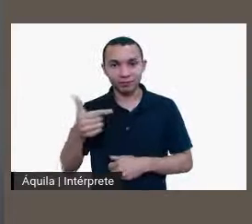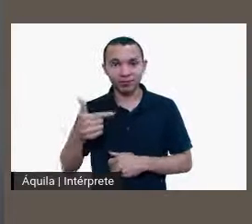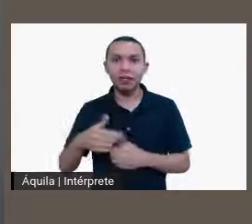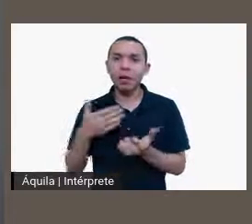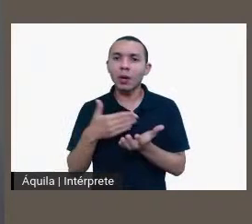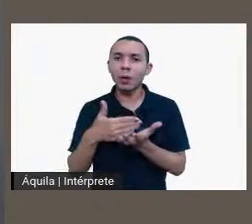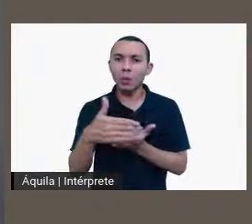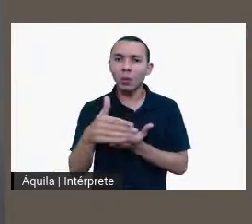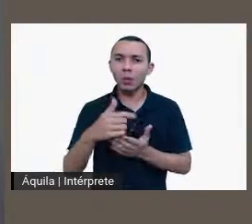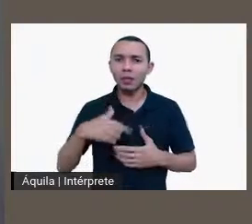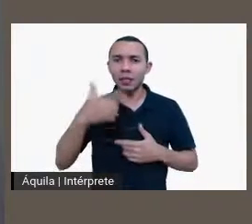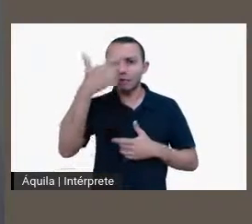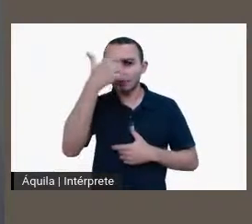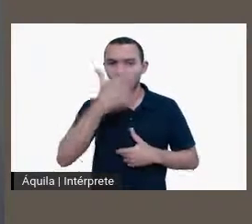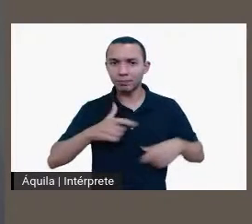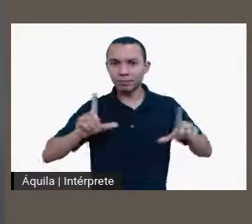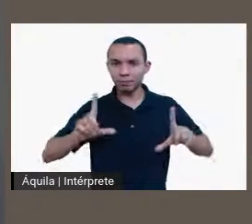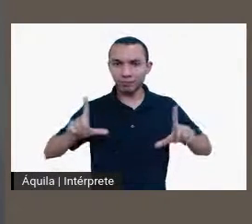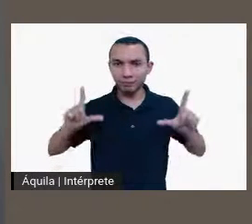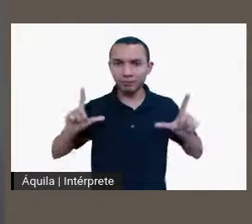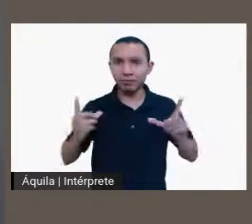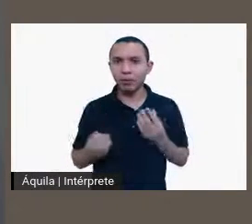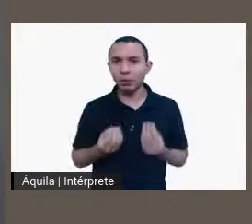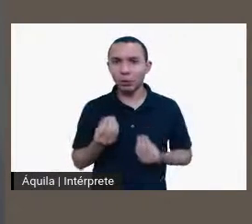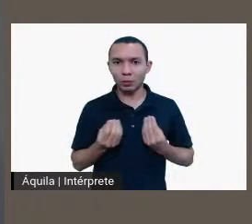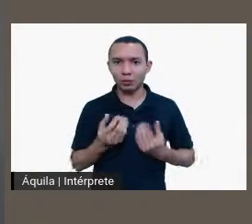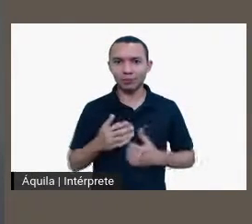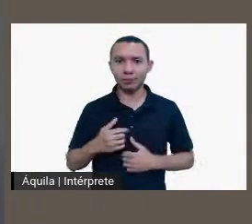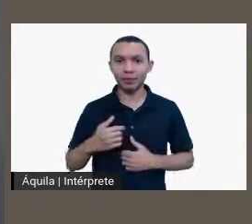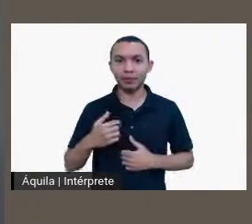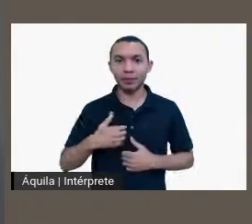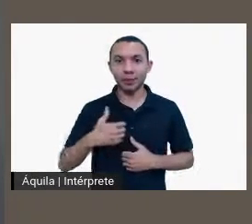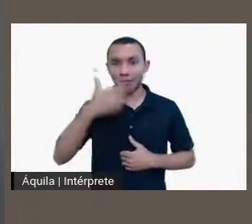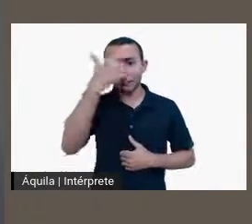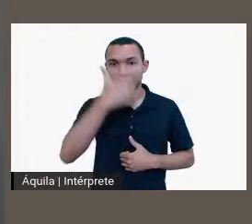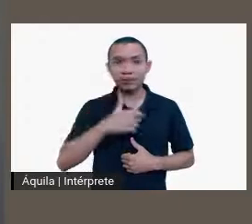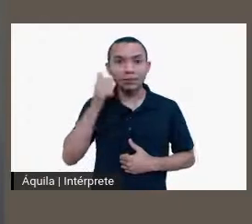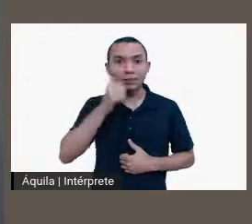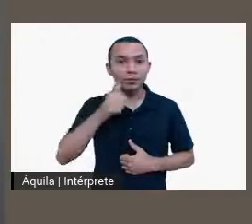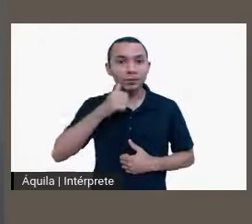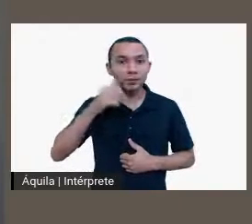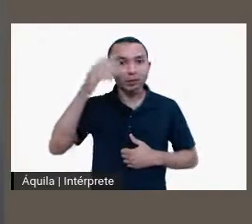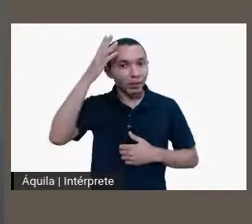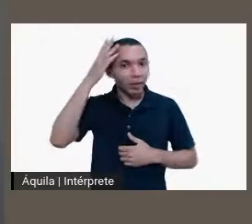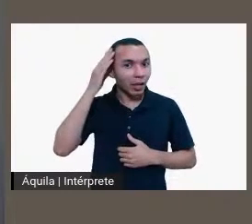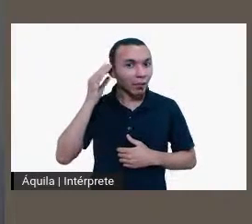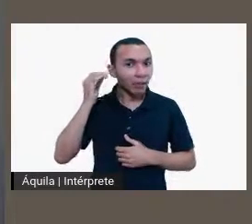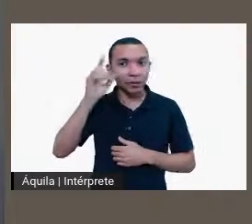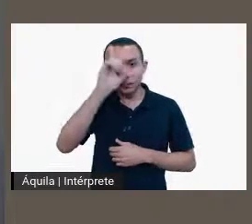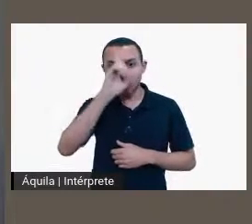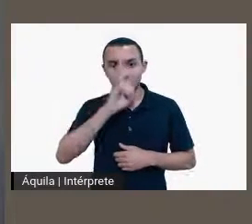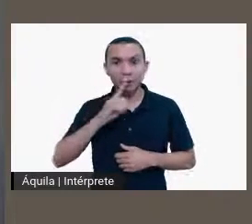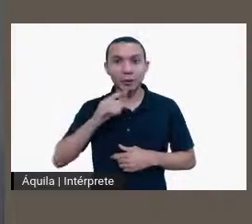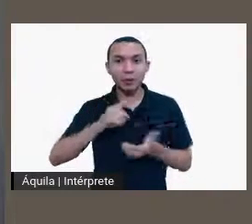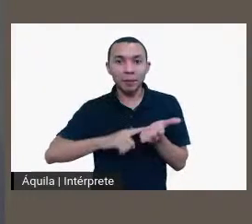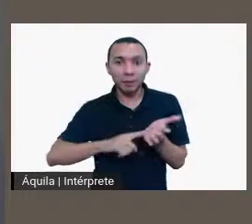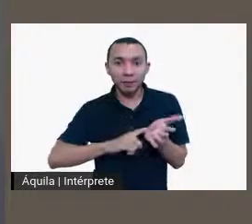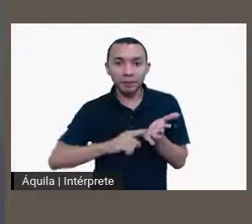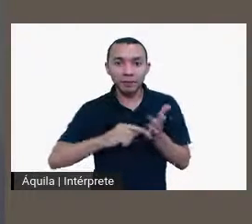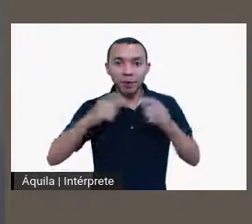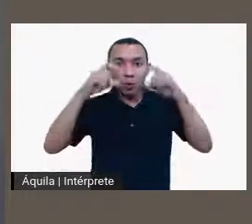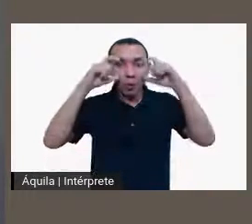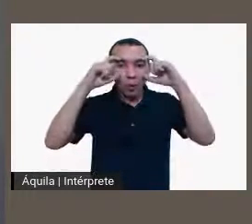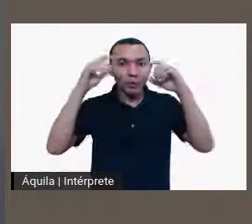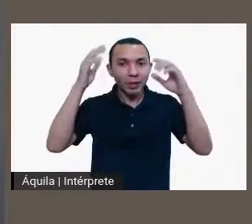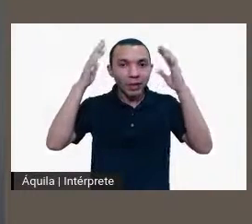minha autodescrição. Eu sou uma mulher loira, de pele clara, uso óculos, tenho cabelos